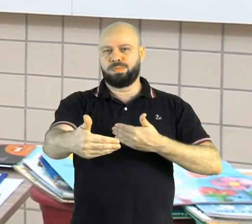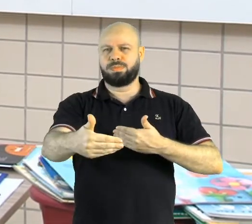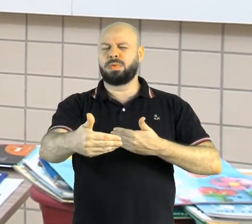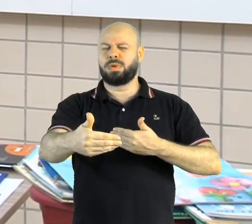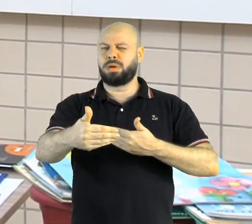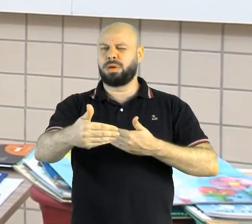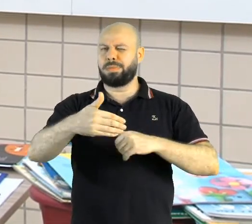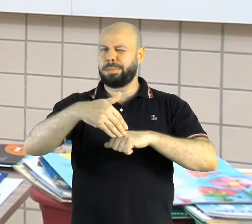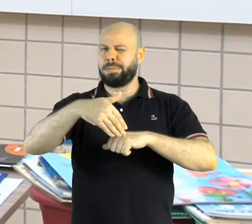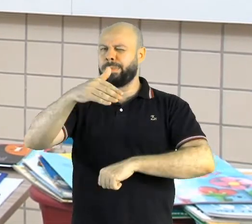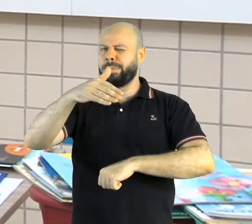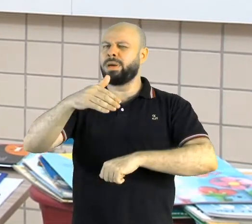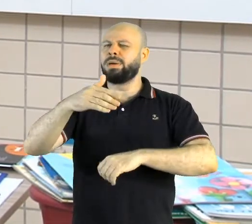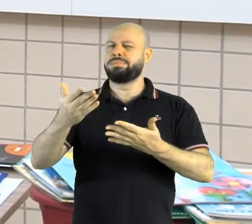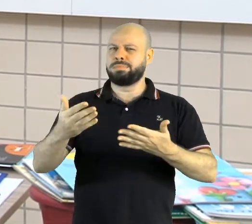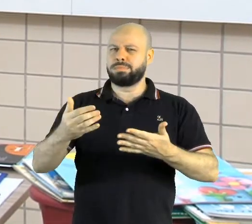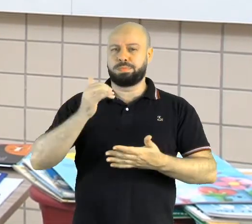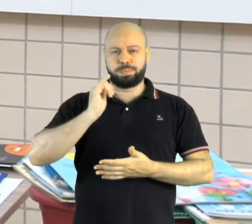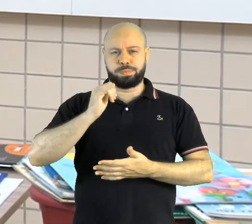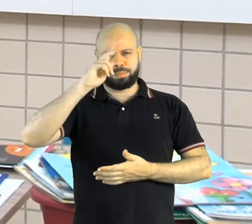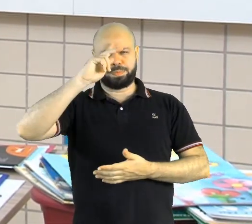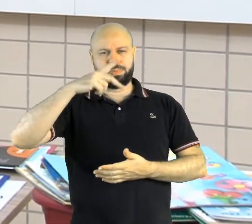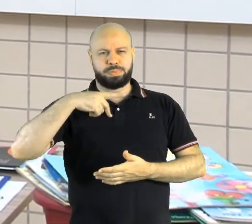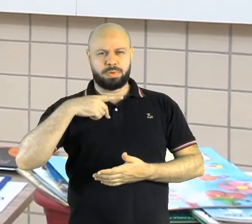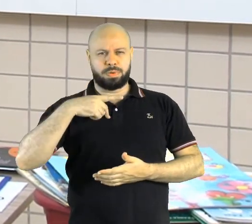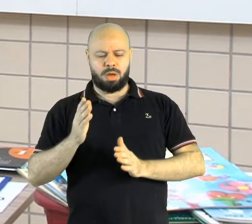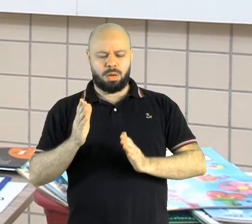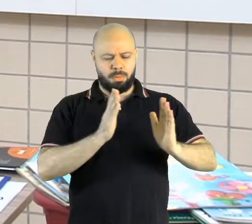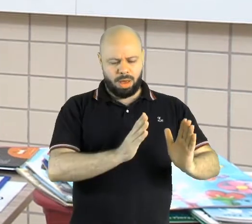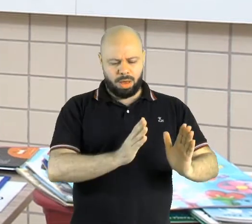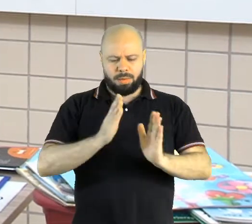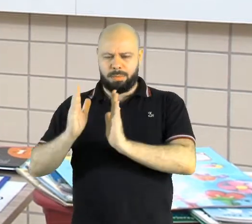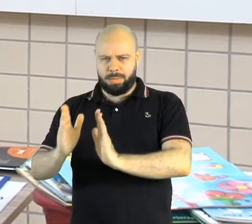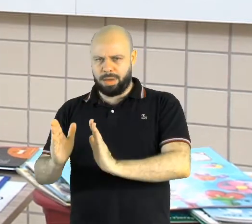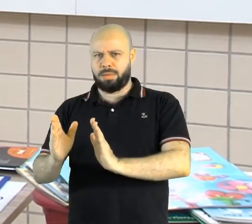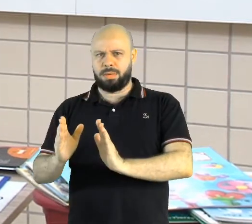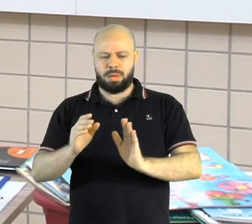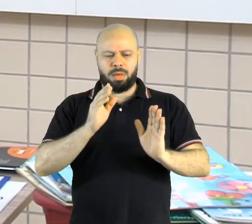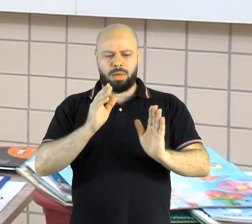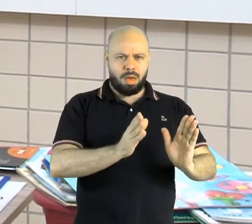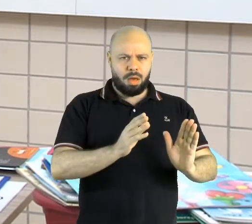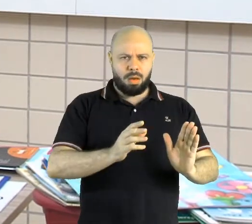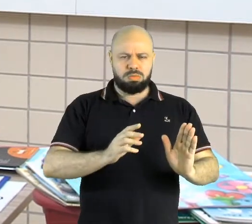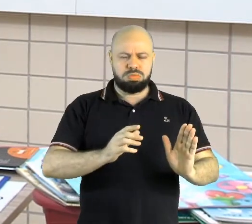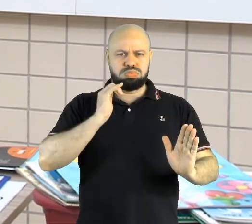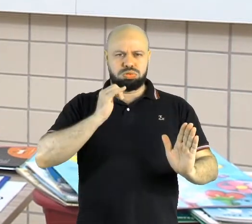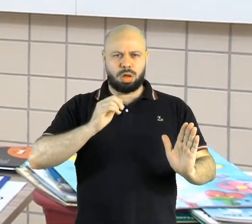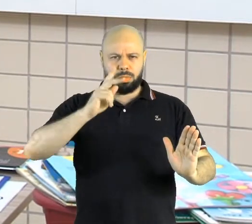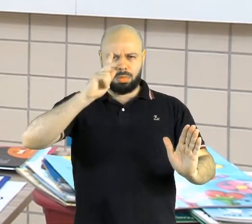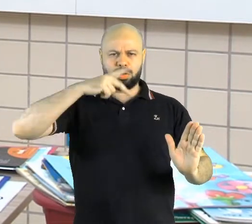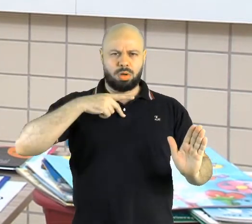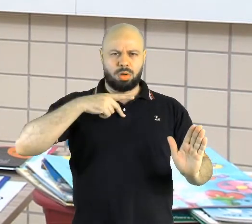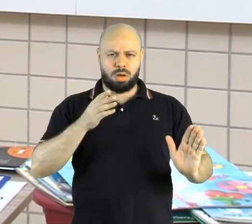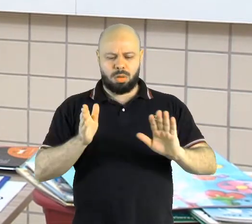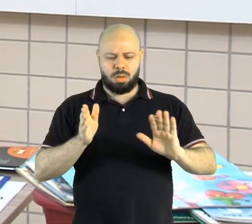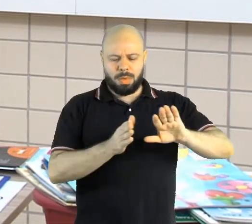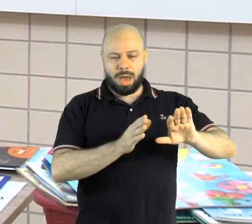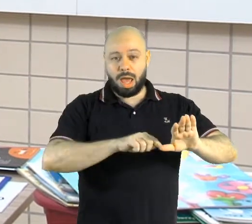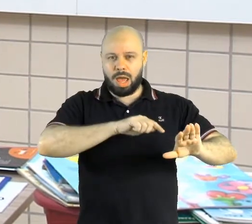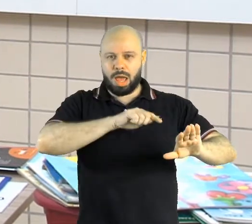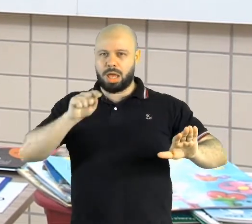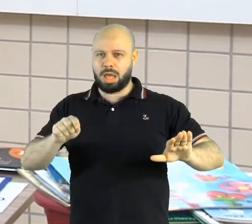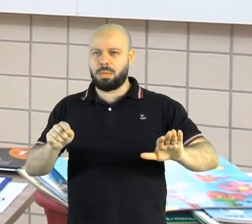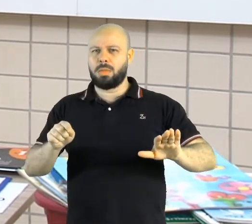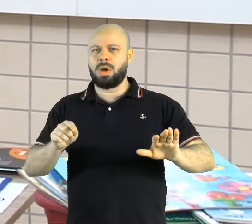mais sobre relato pessoal e vamos dividir em duas partes. Vamos fechar o relato pessoal e depois nós vamos falar sobre segmentação